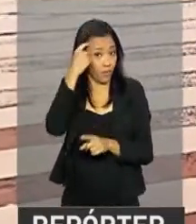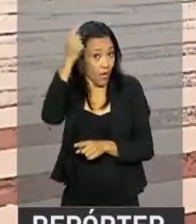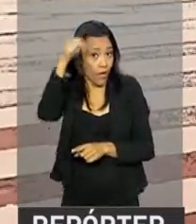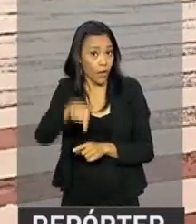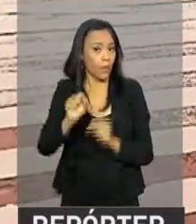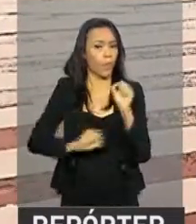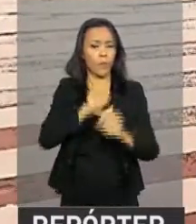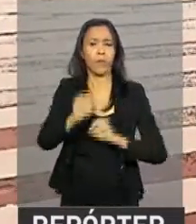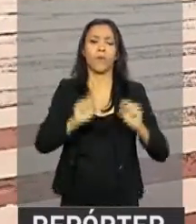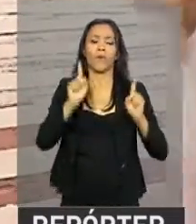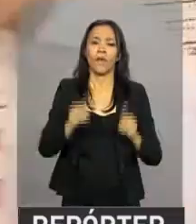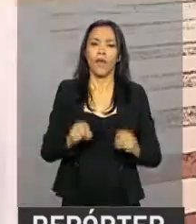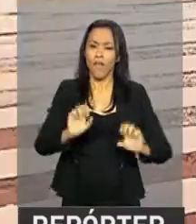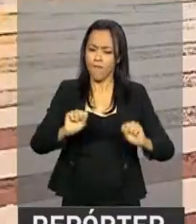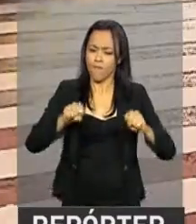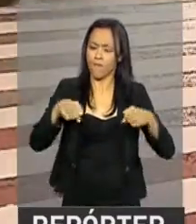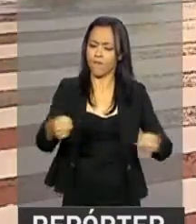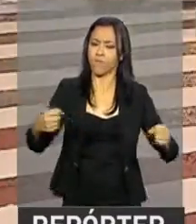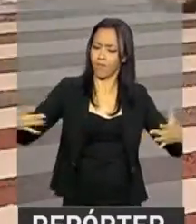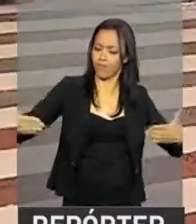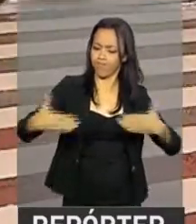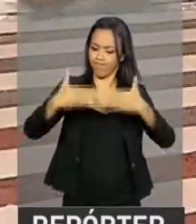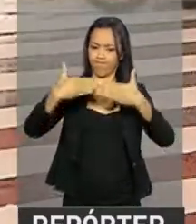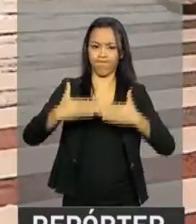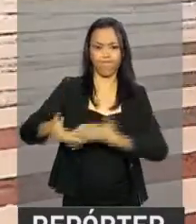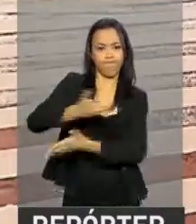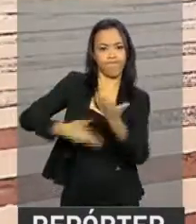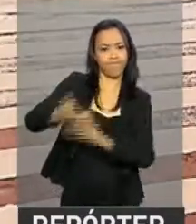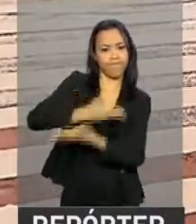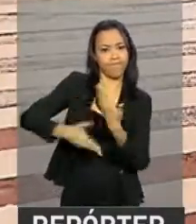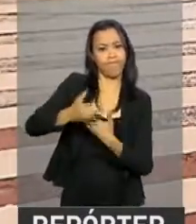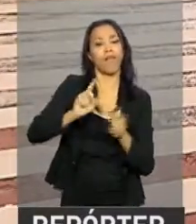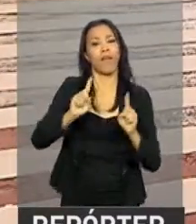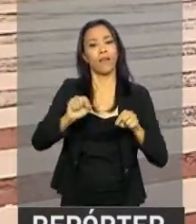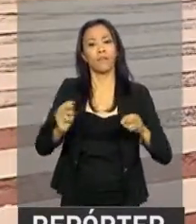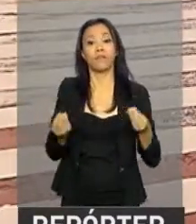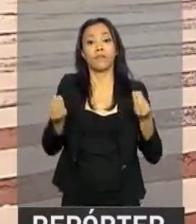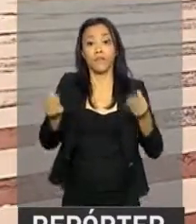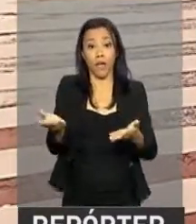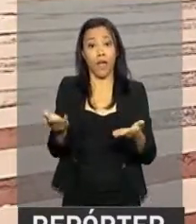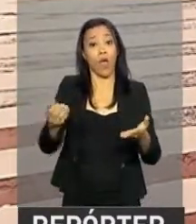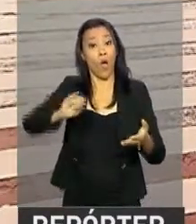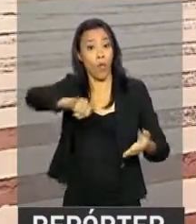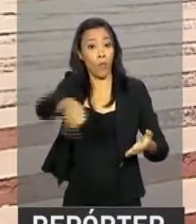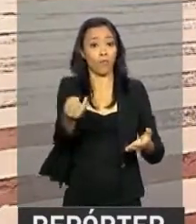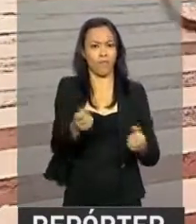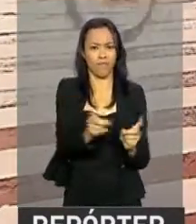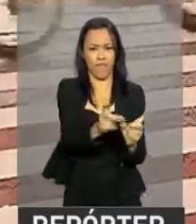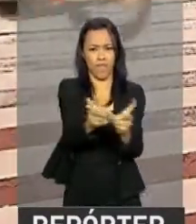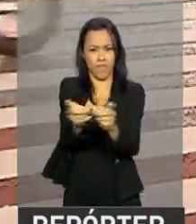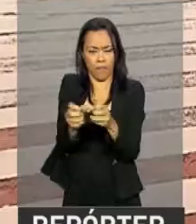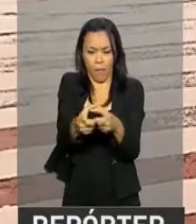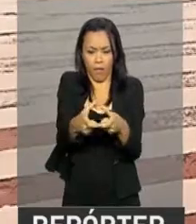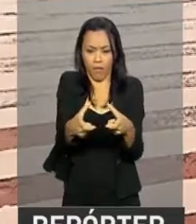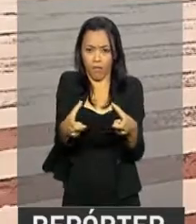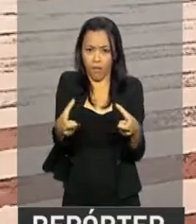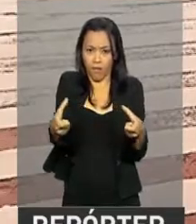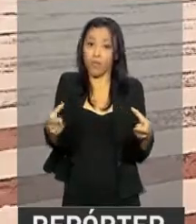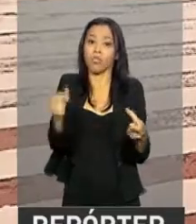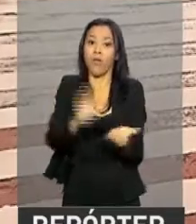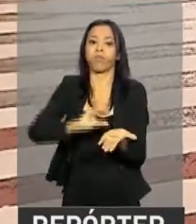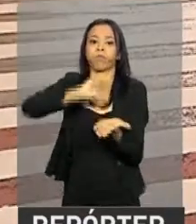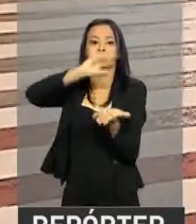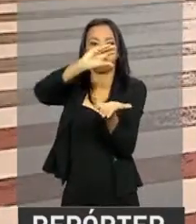é, além de reforçar os laços entre os dois países, promover oportunidades para o aumento do comércio e dos